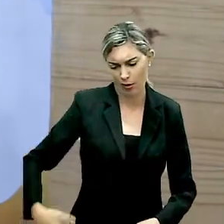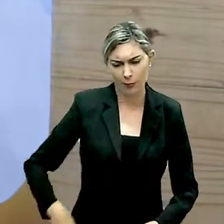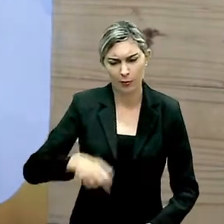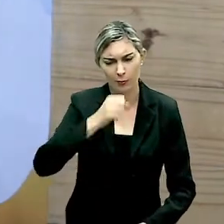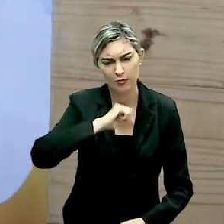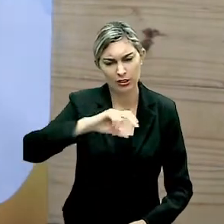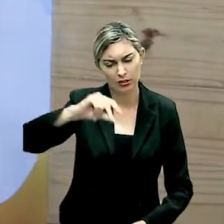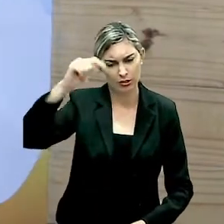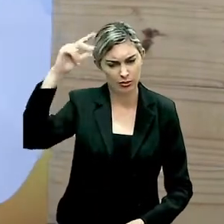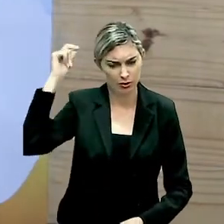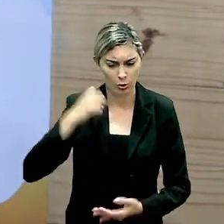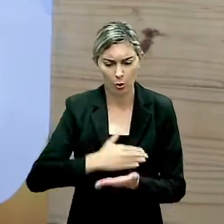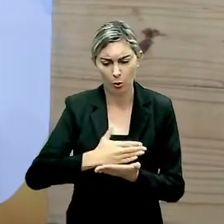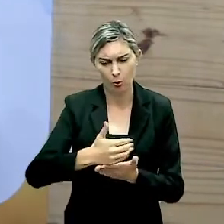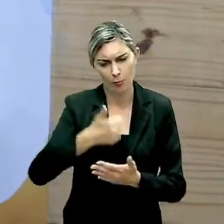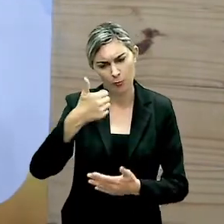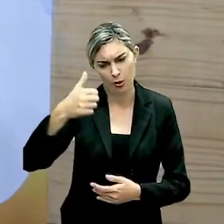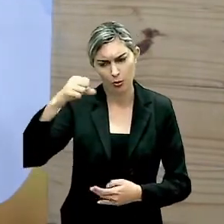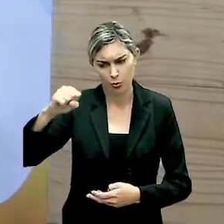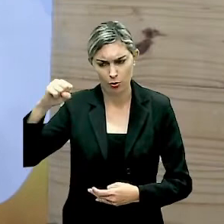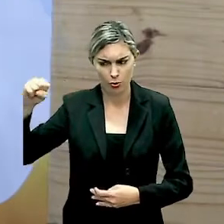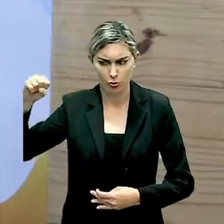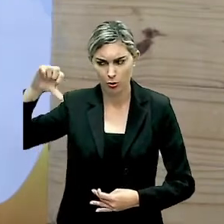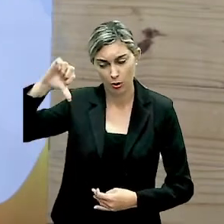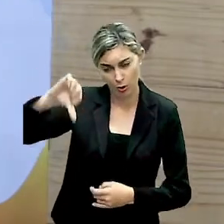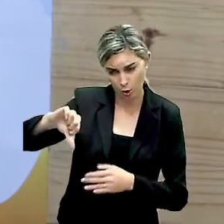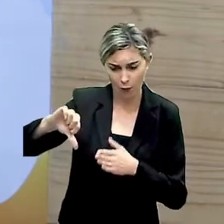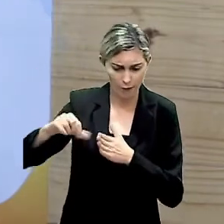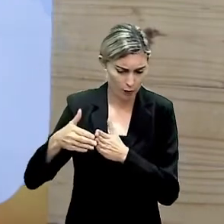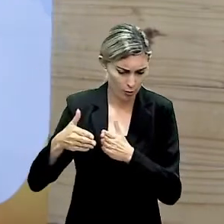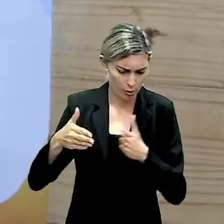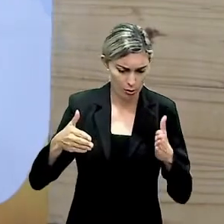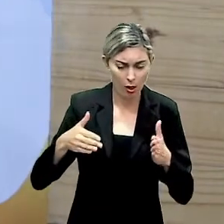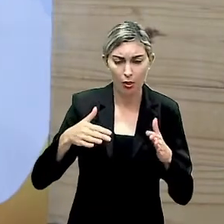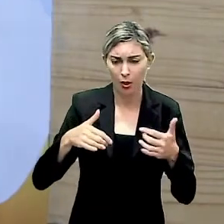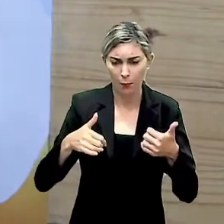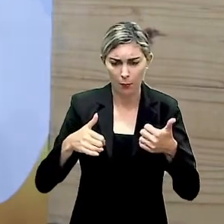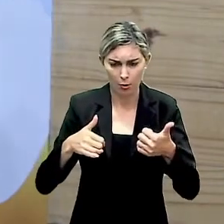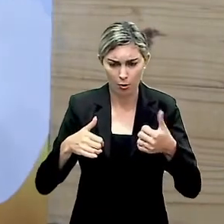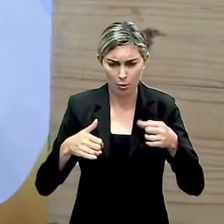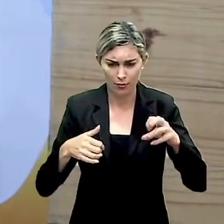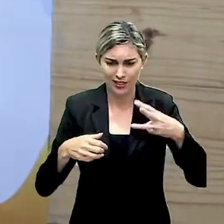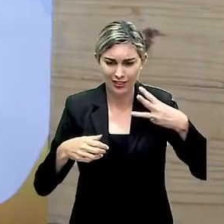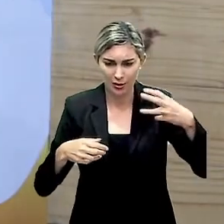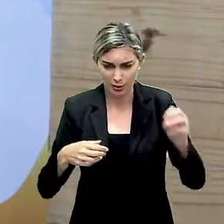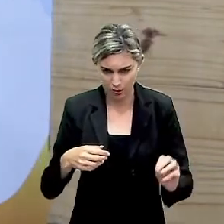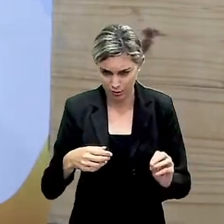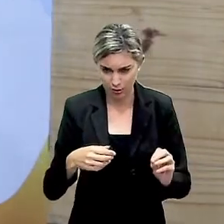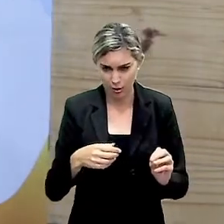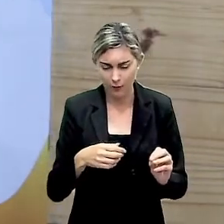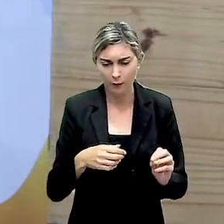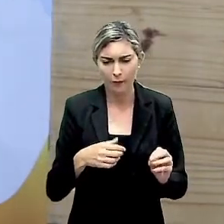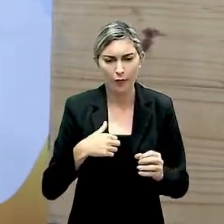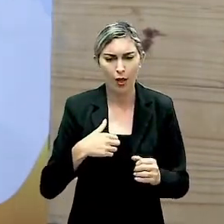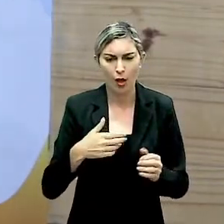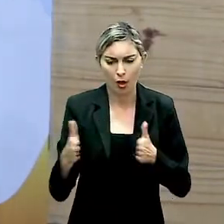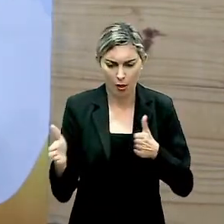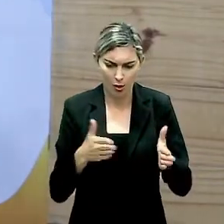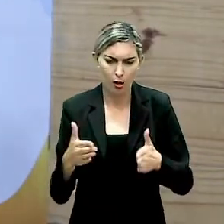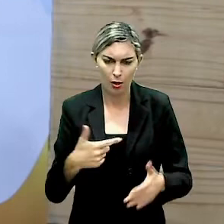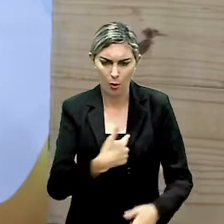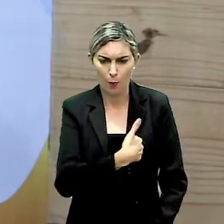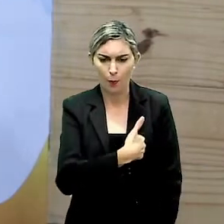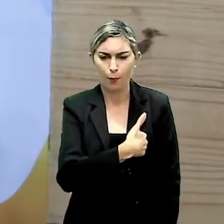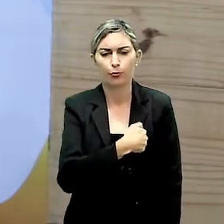vai se iniciar em 1889 e vai terminar em 1930, tendo início a Era Vargas, né? O